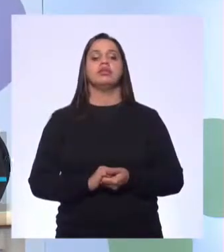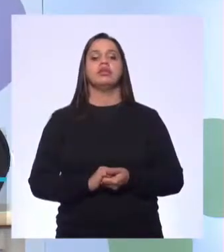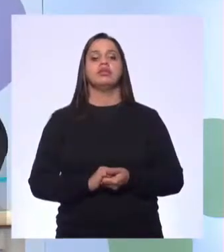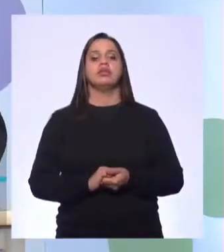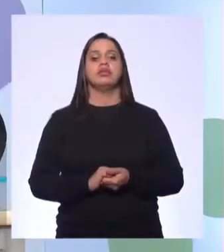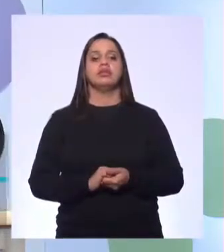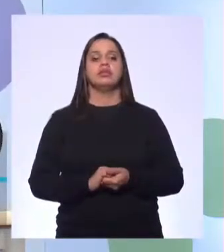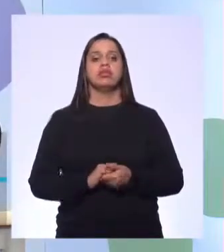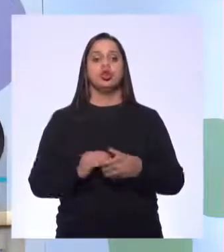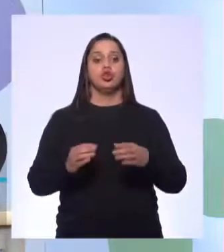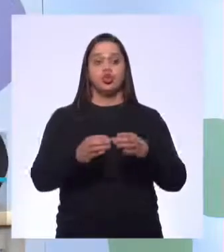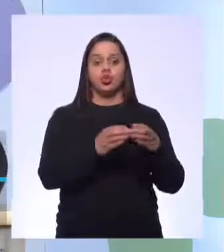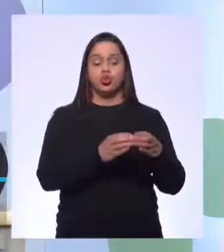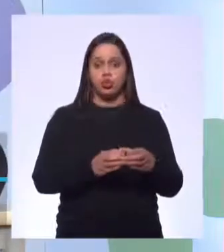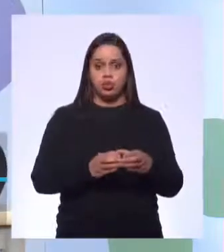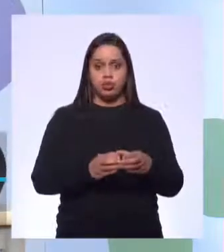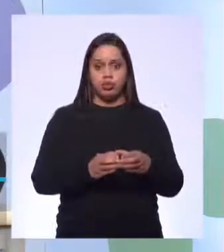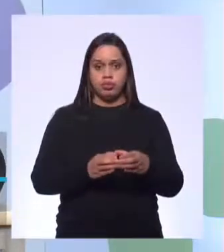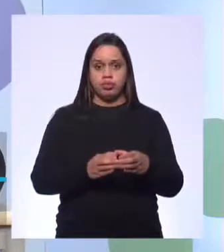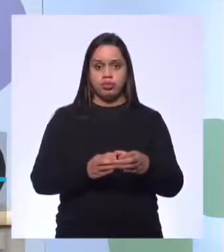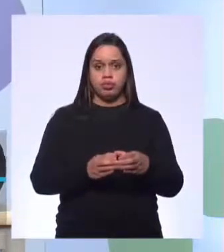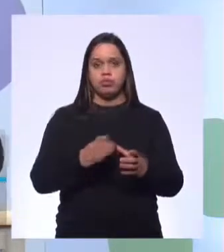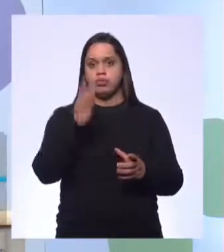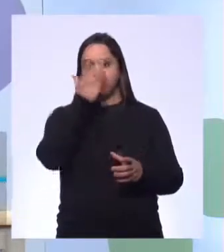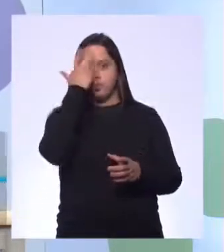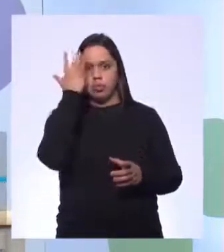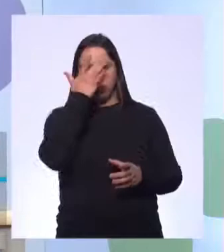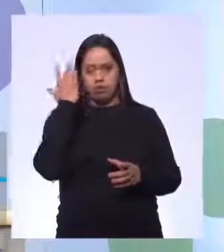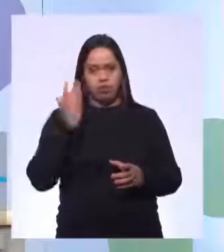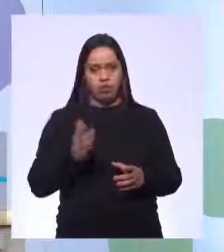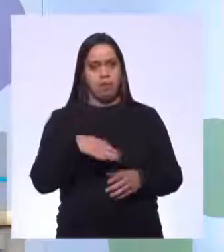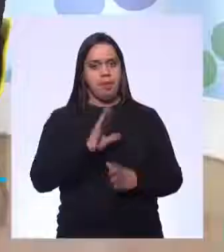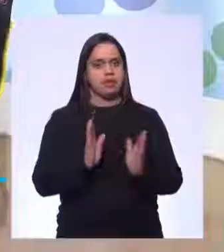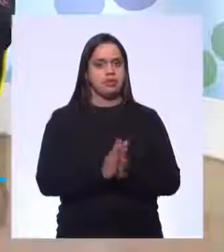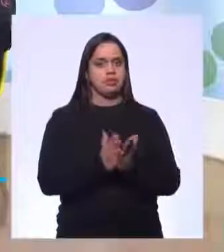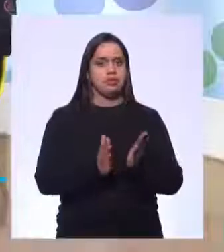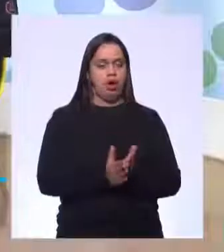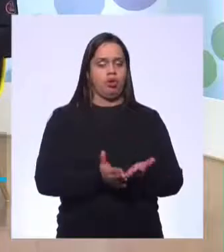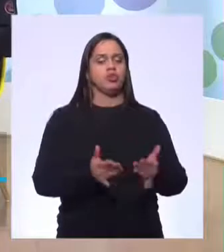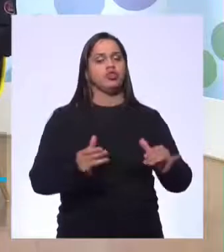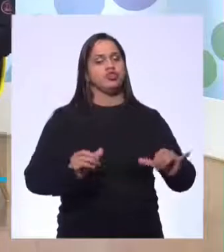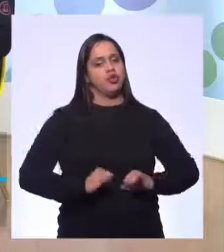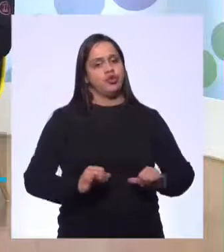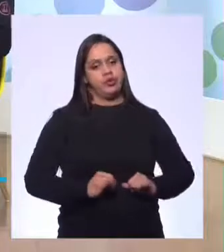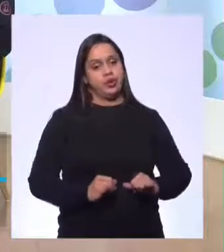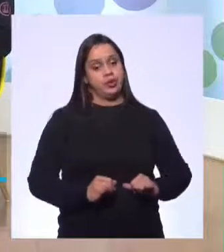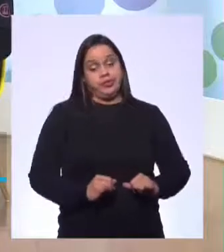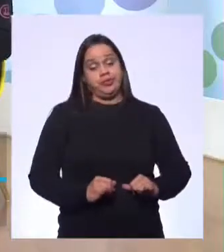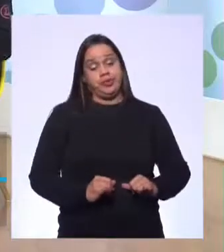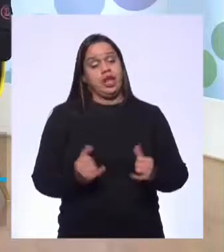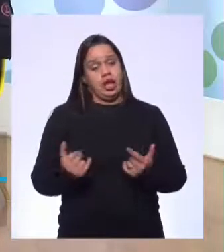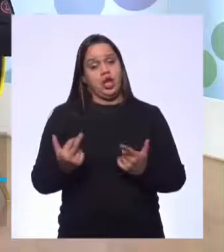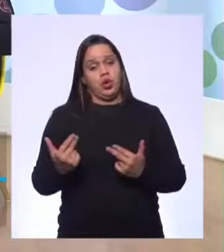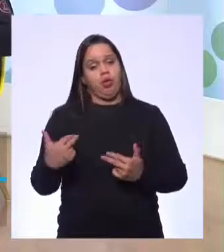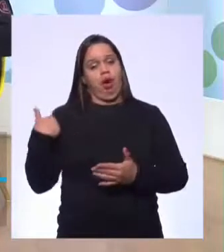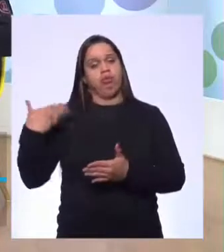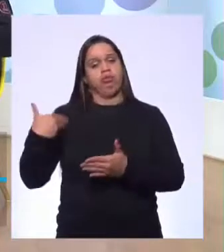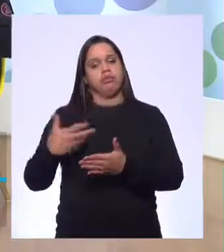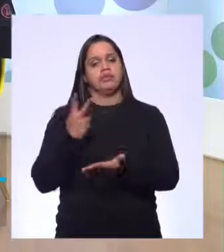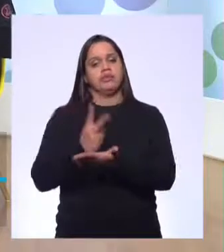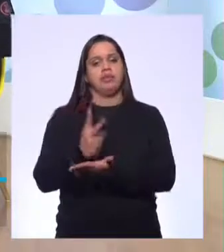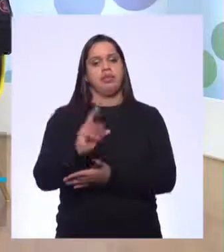classes mais baixas sofreram como sempre. Exatamente. Letícia que respondeu?